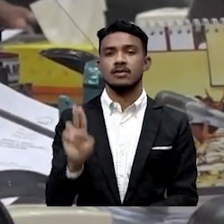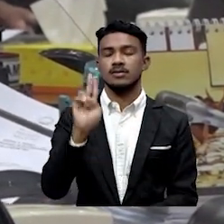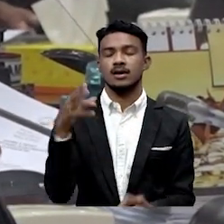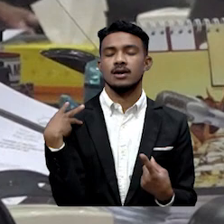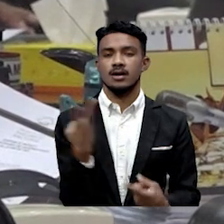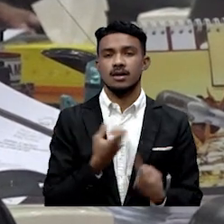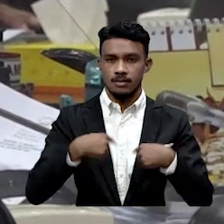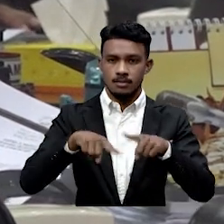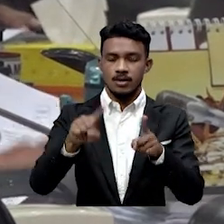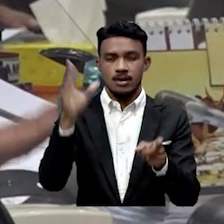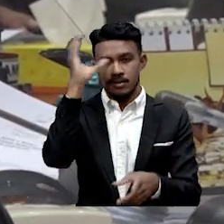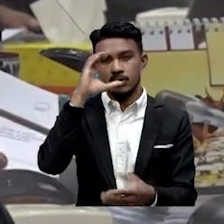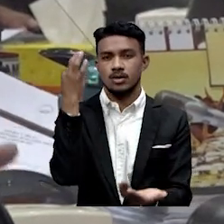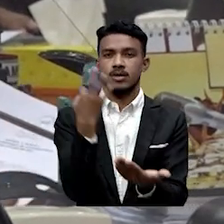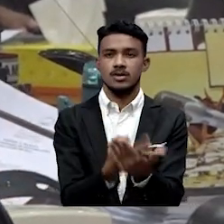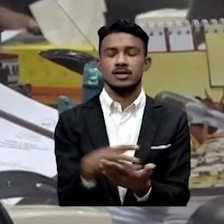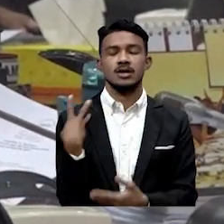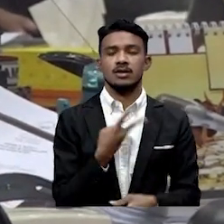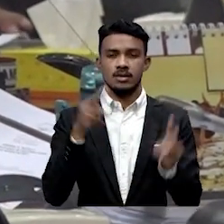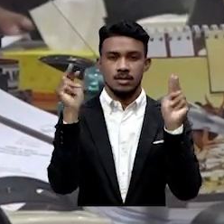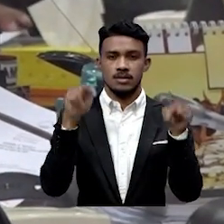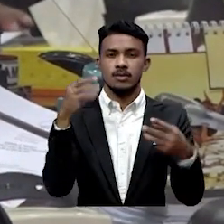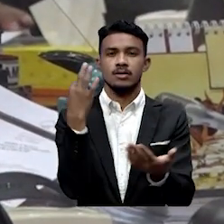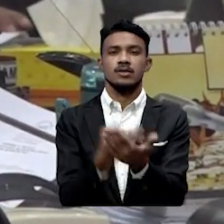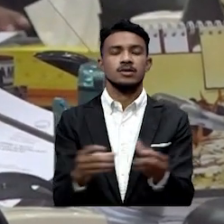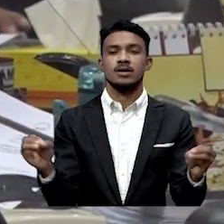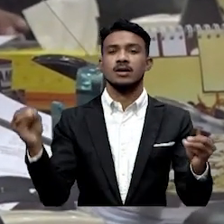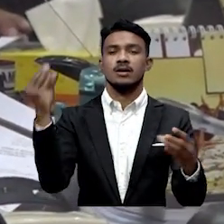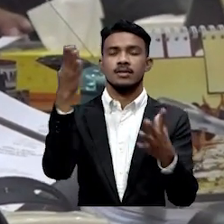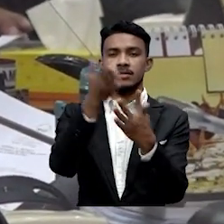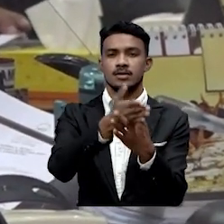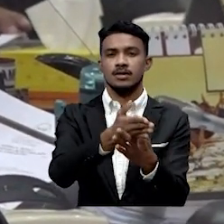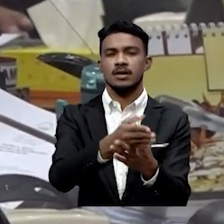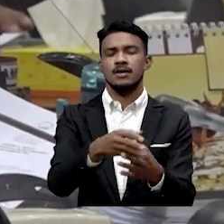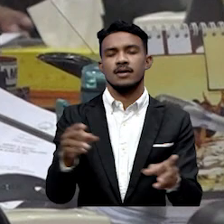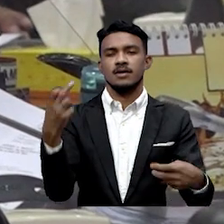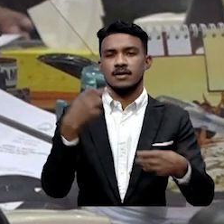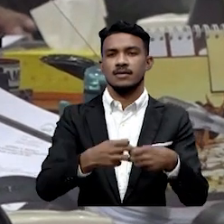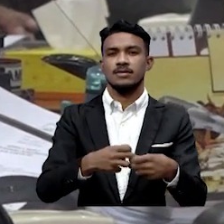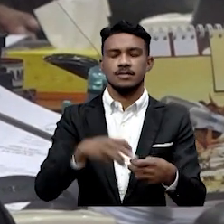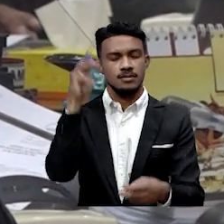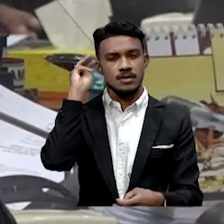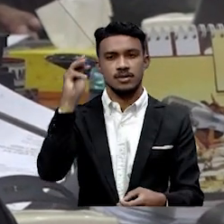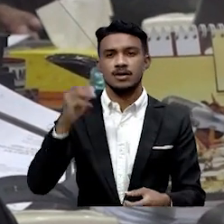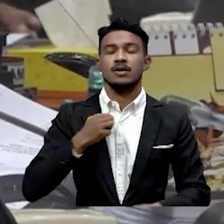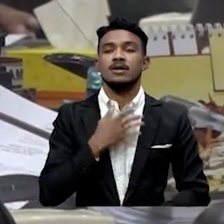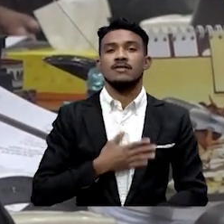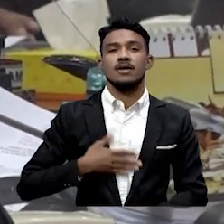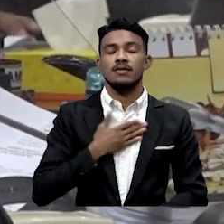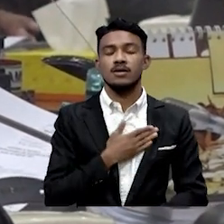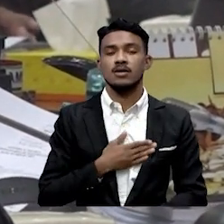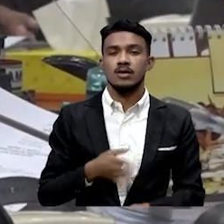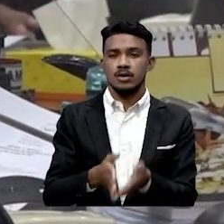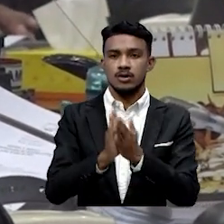buka osan para hodo bele ita ni necessidade osan la tama. Ne complicado, seu ministro, favor da toba ministérios